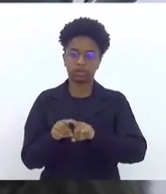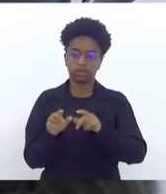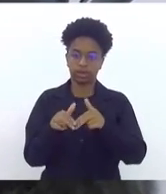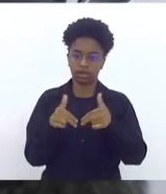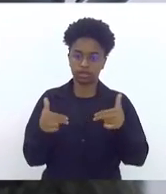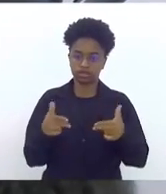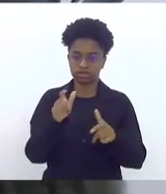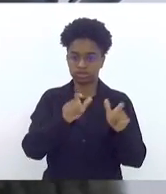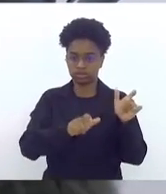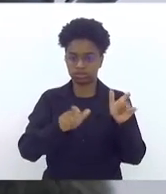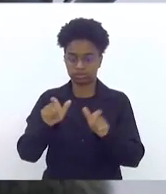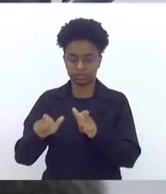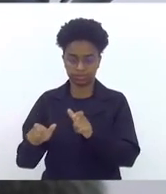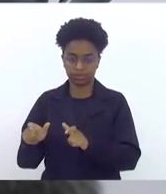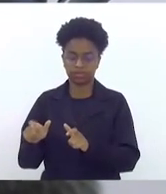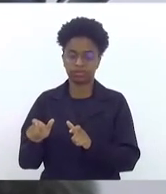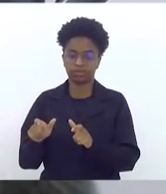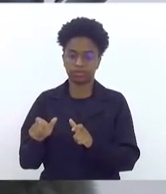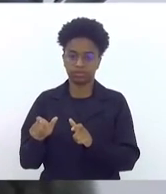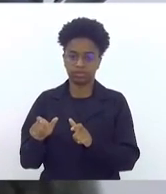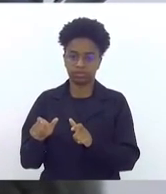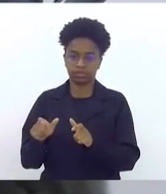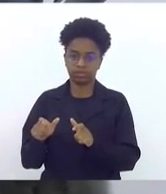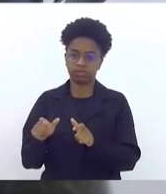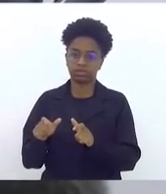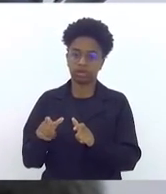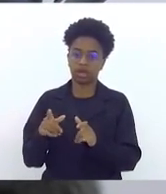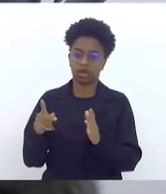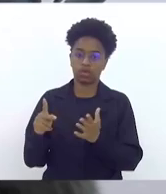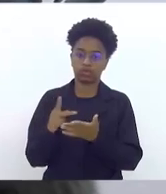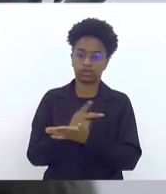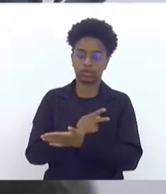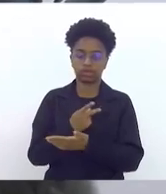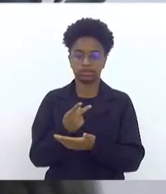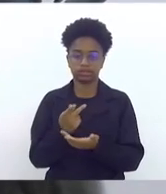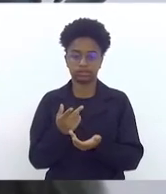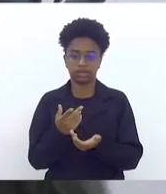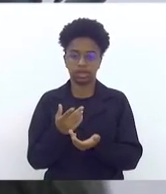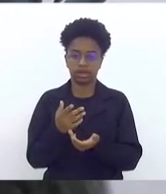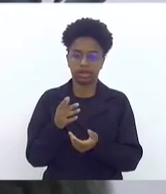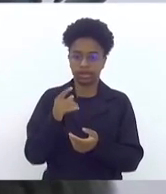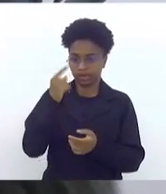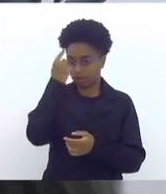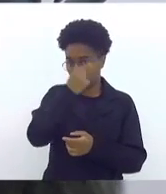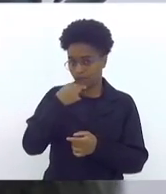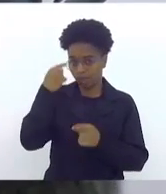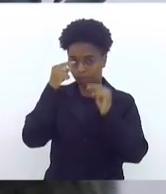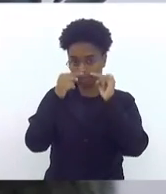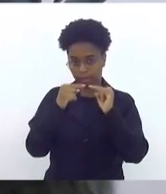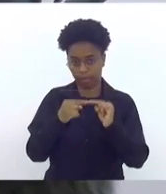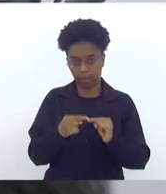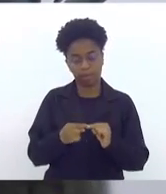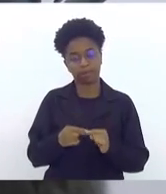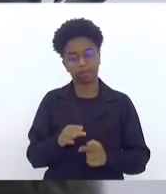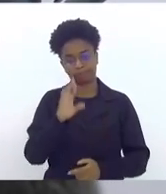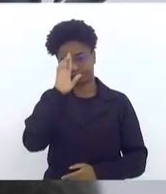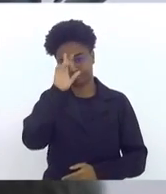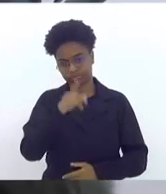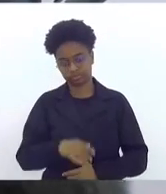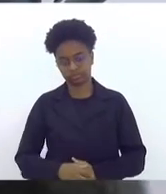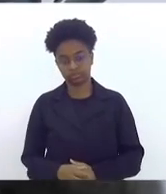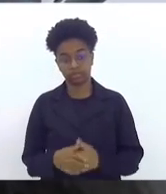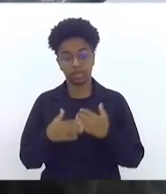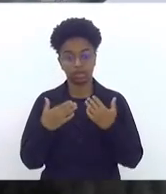das pessoas que são aí acometidas pelos erros no reconhecimento fotográfico. Então,